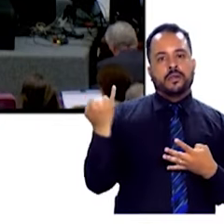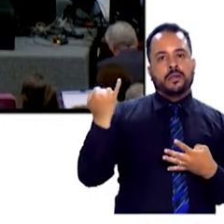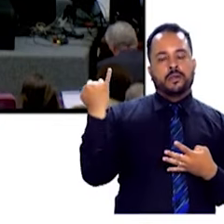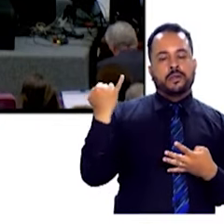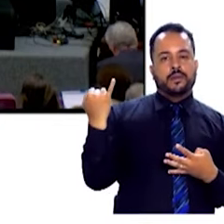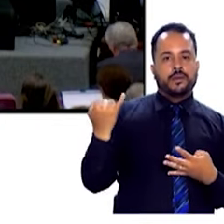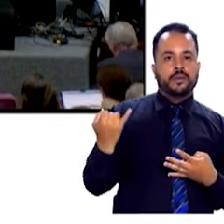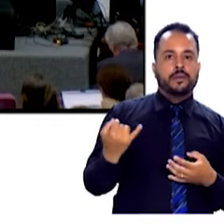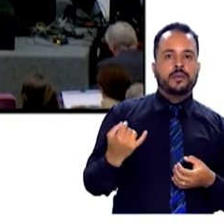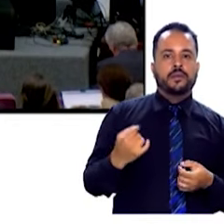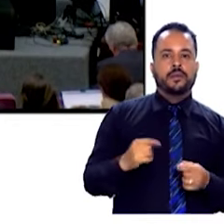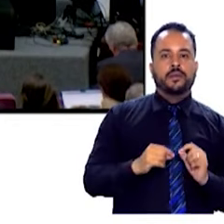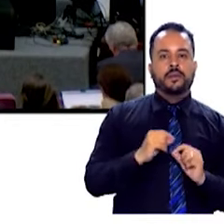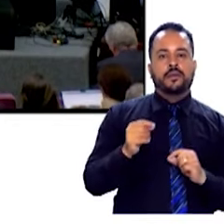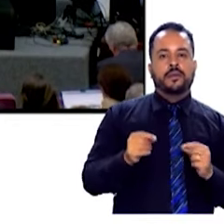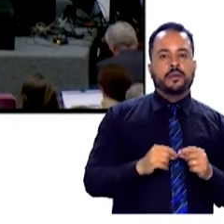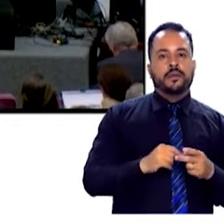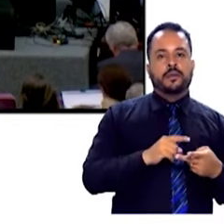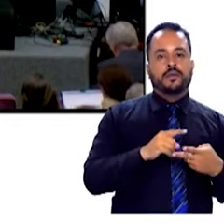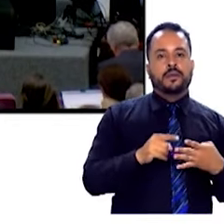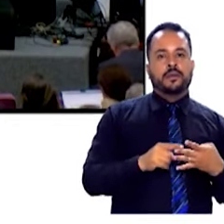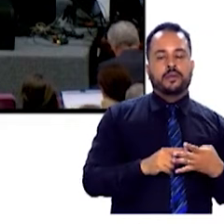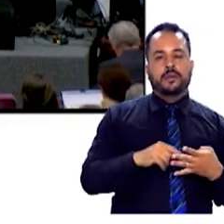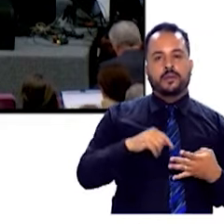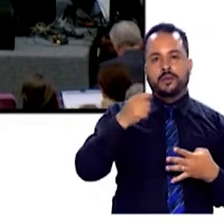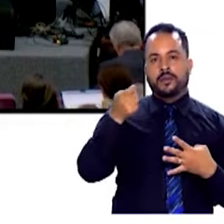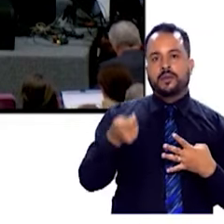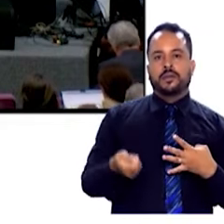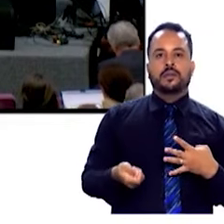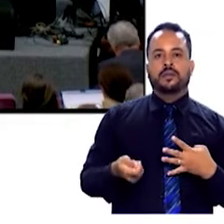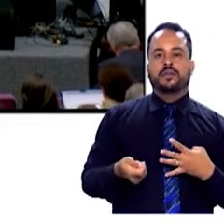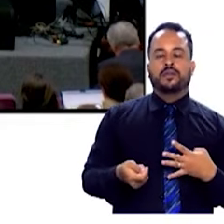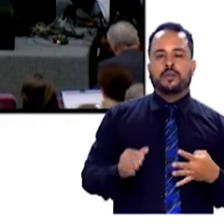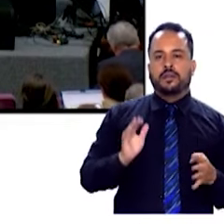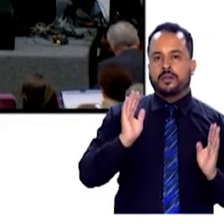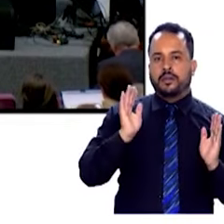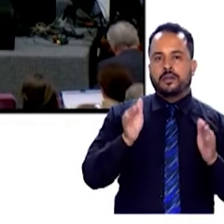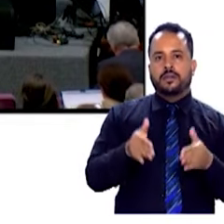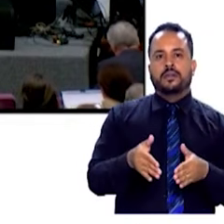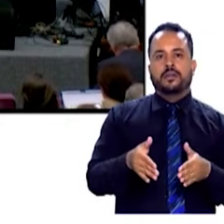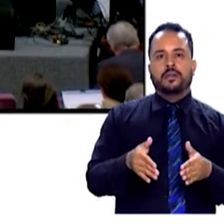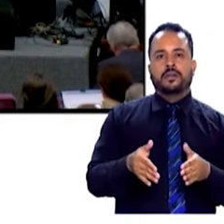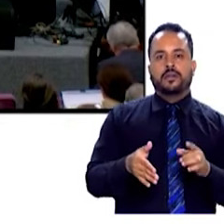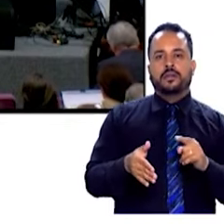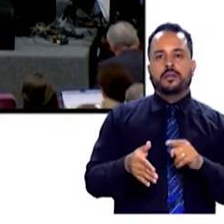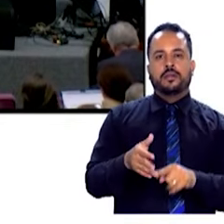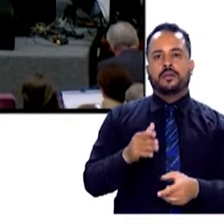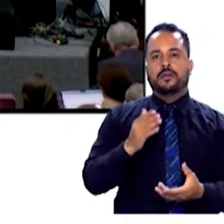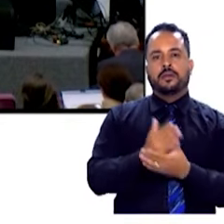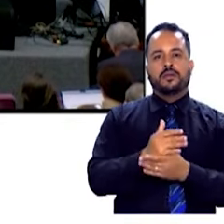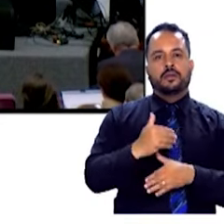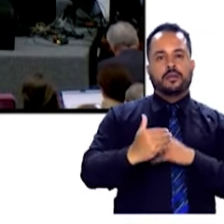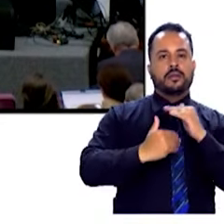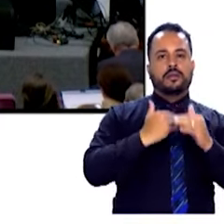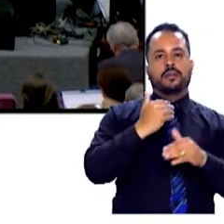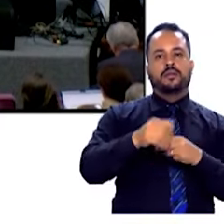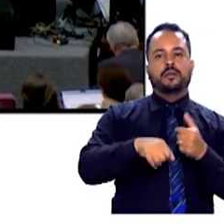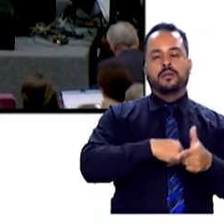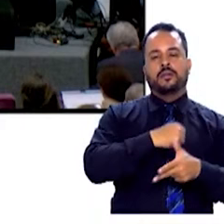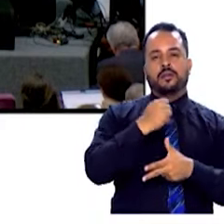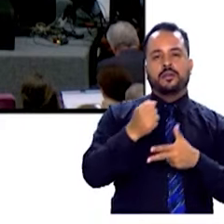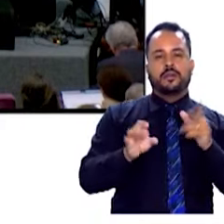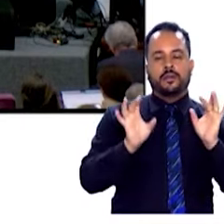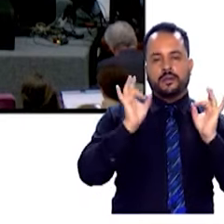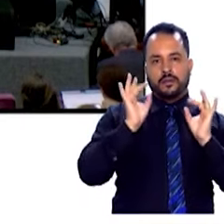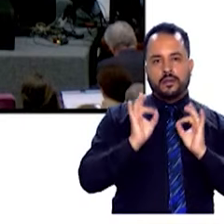para com exceção das das decisões que eh São diretamente a ver com os processos de devolução de poderes que tem um procedimento especial